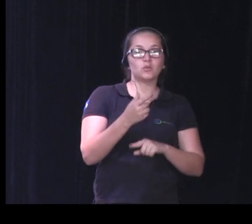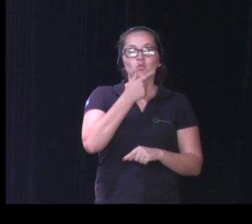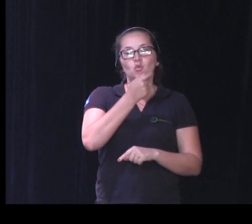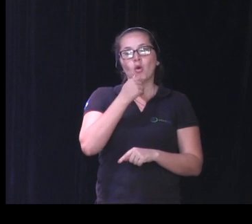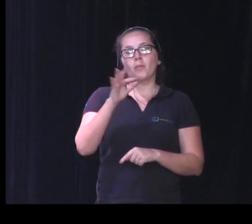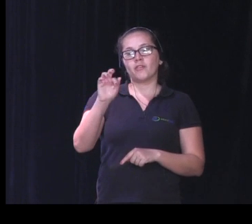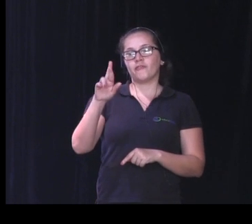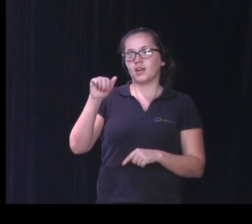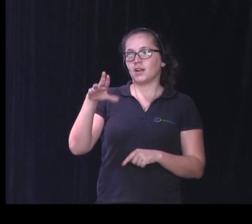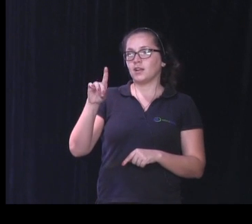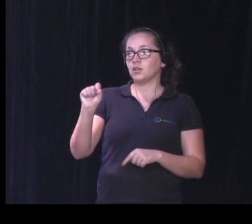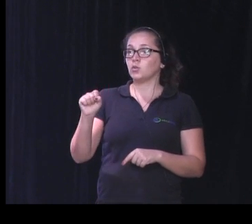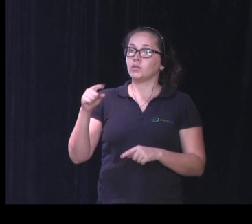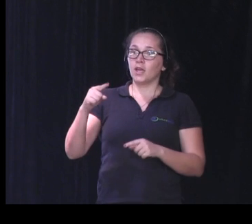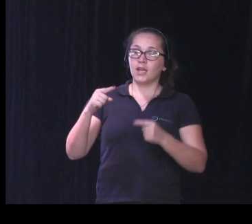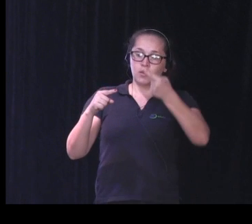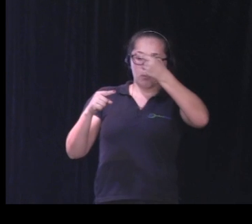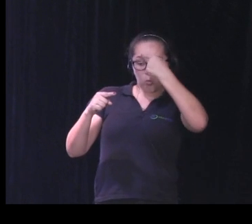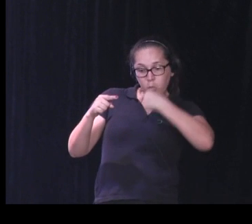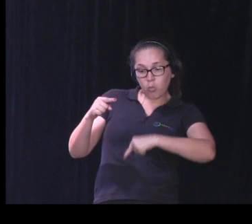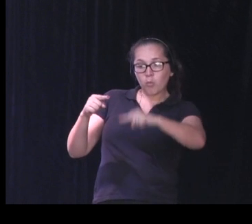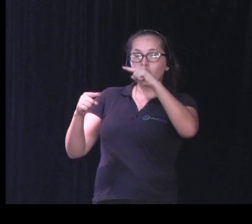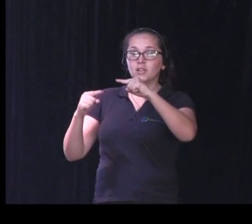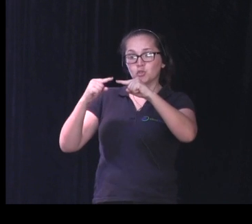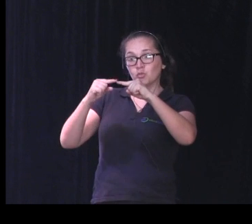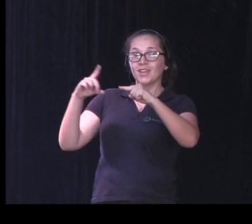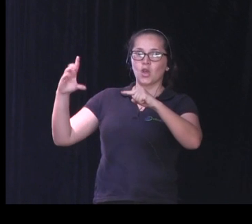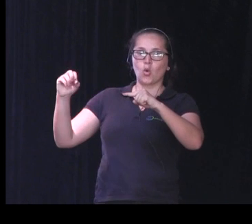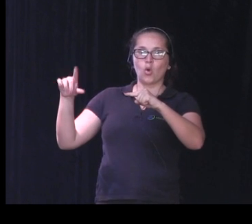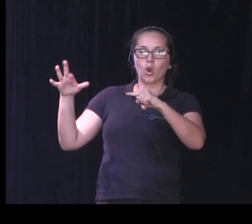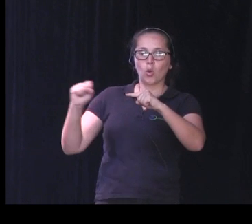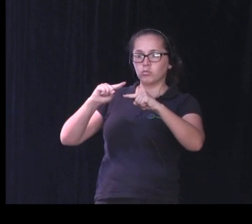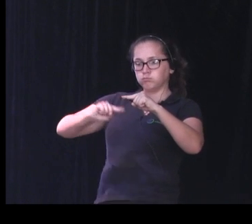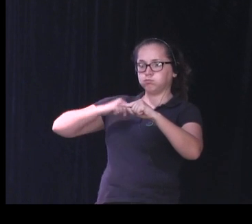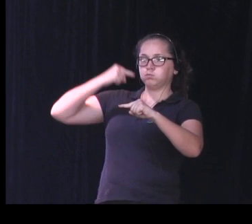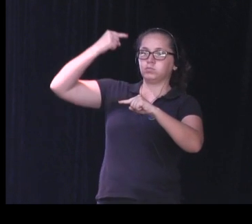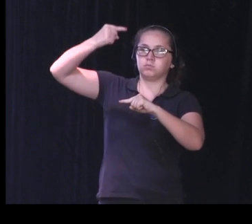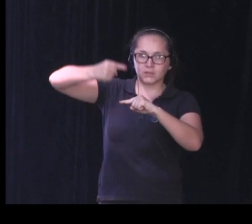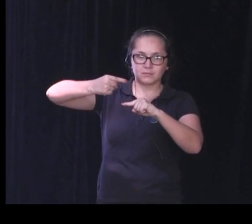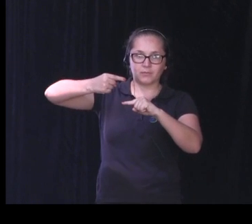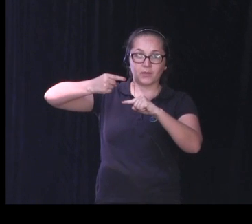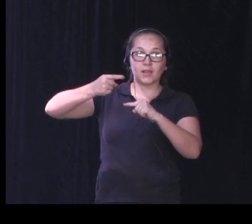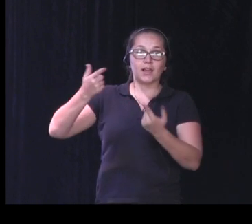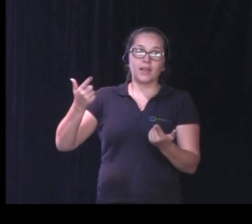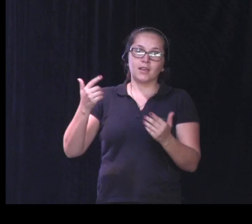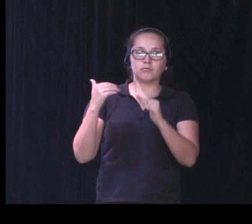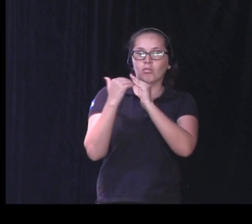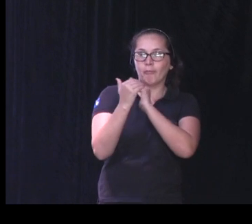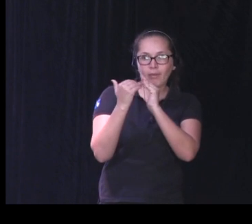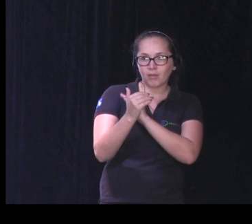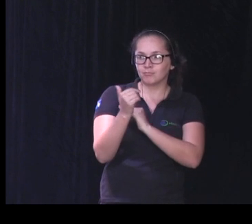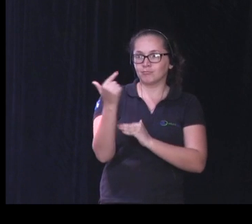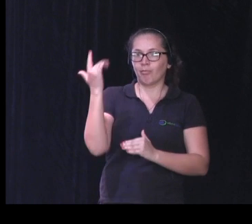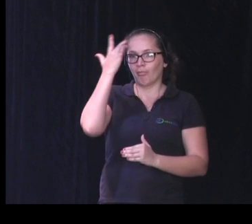e Fernando de Magalhães dá a volta por baixo. Colombo vai por cima e Magalhães vai por